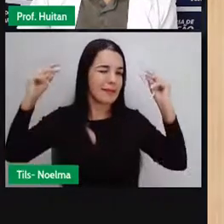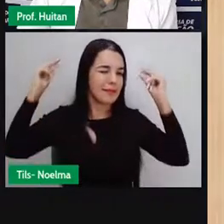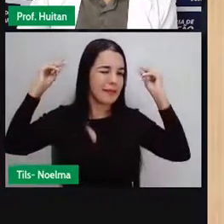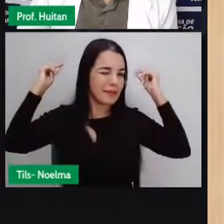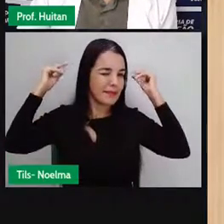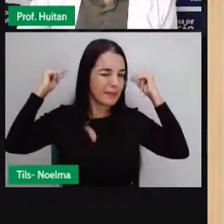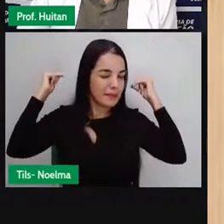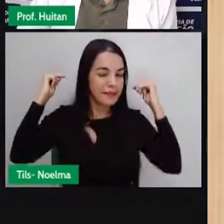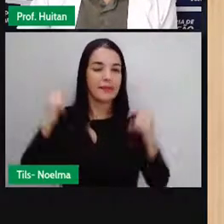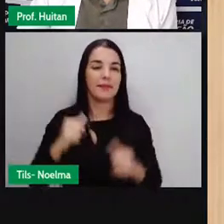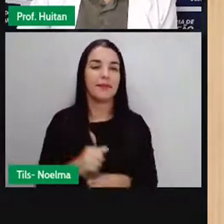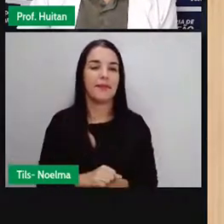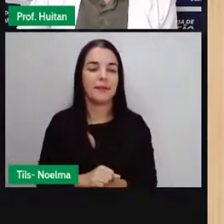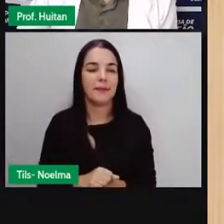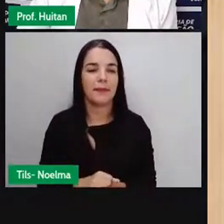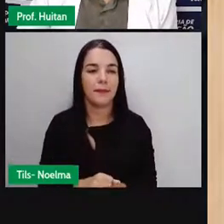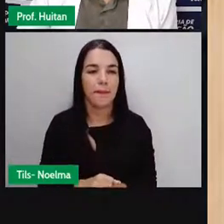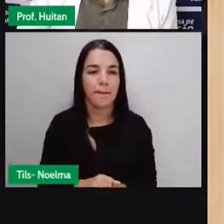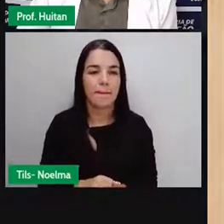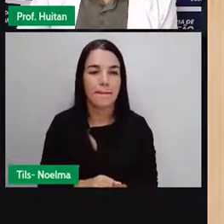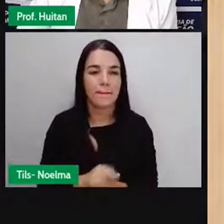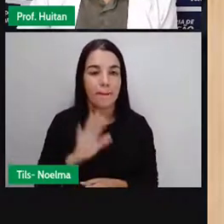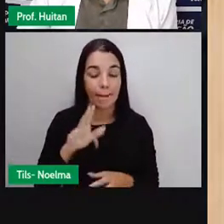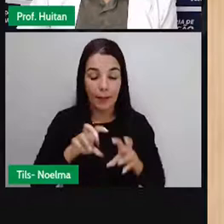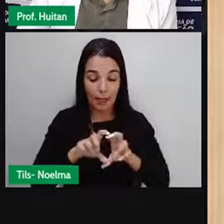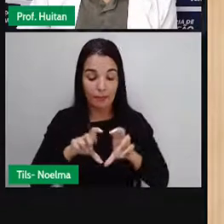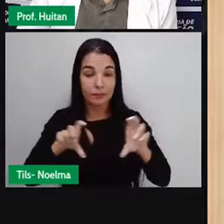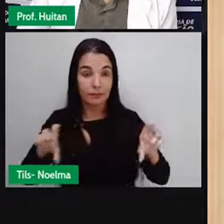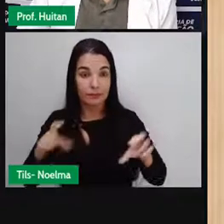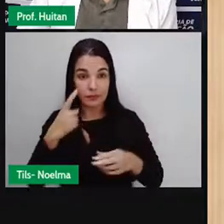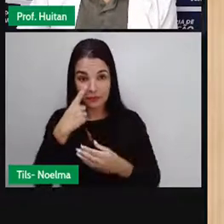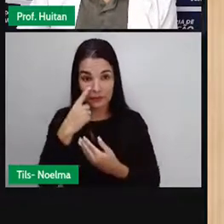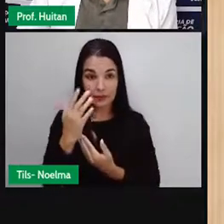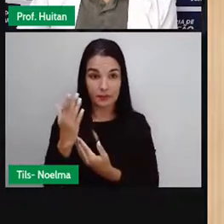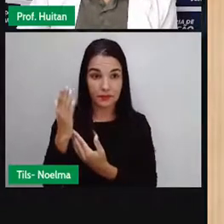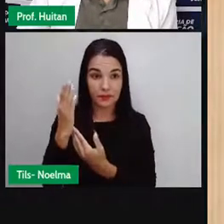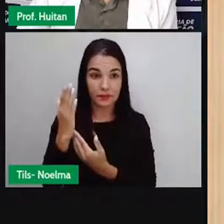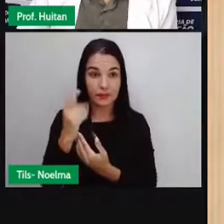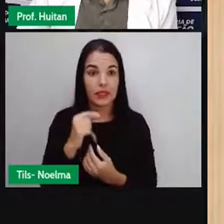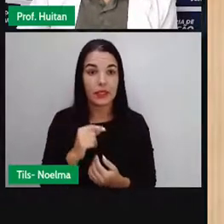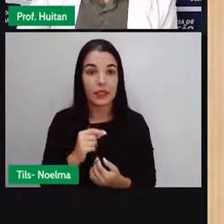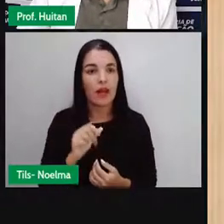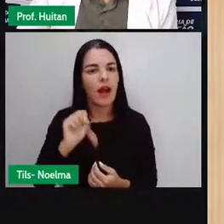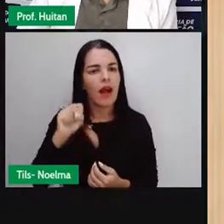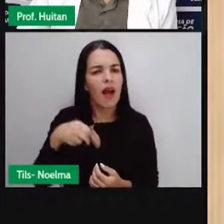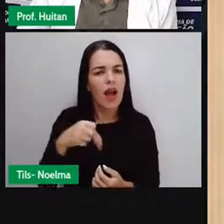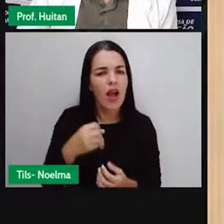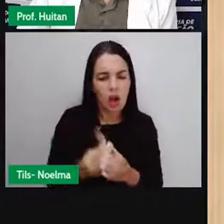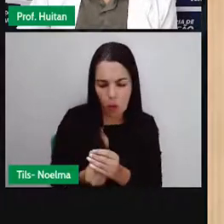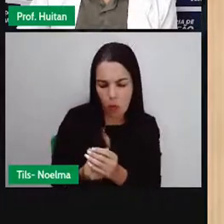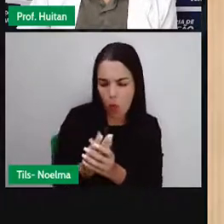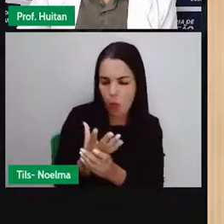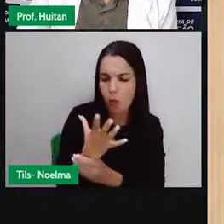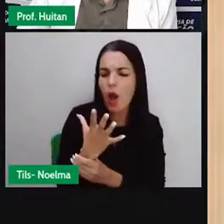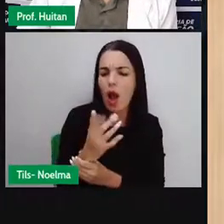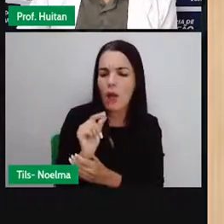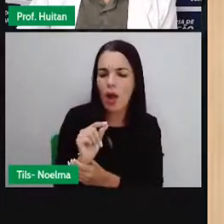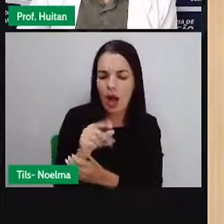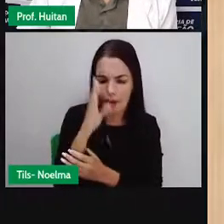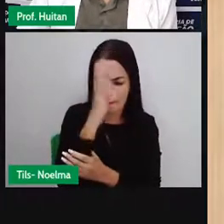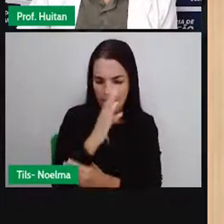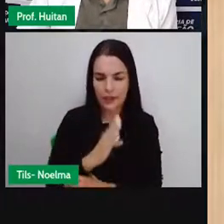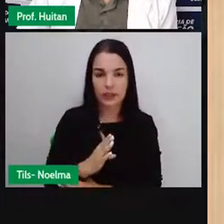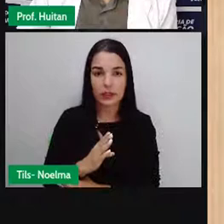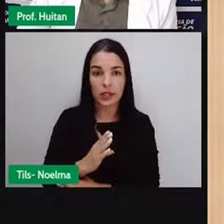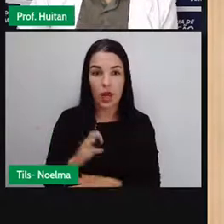evoluir em todos os aspectos. Observe o que diz aí a tirinha. E assim foi o descobrimento do Brasil. Como